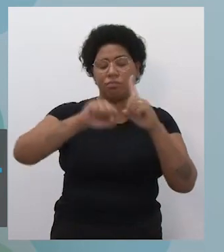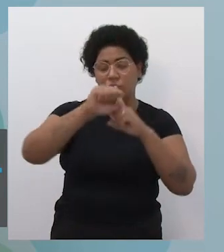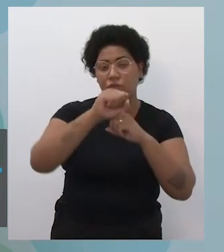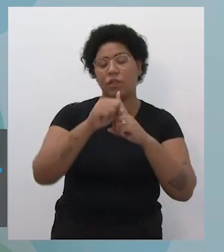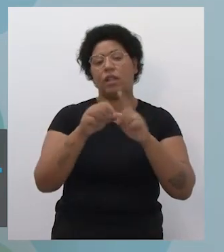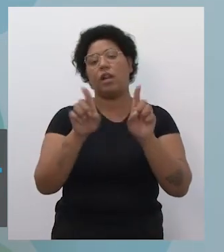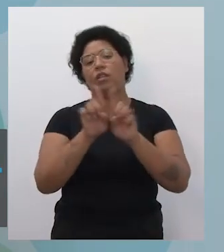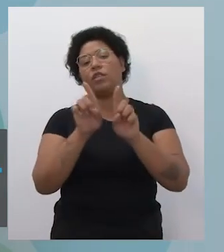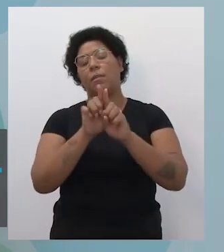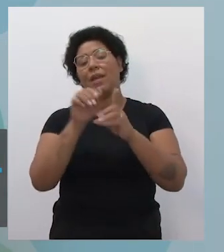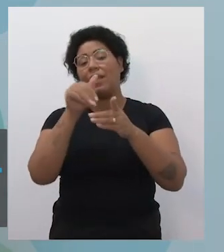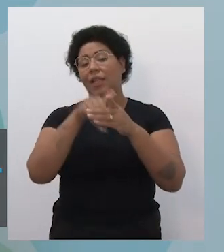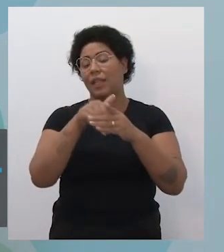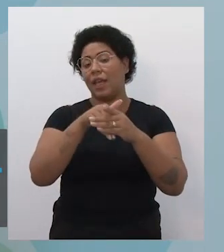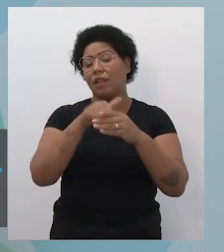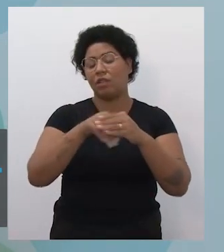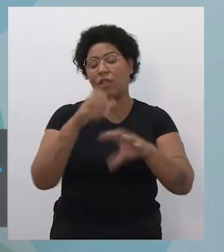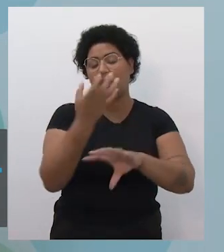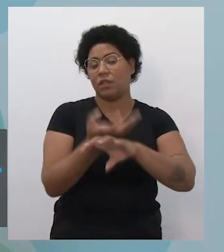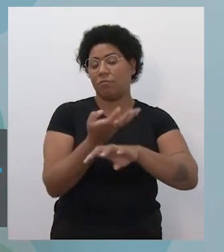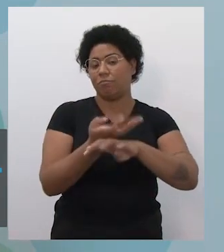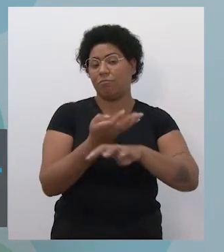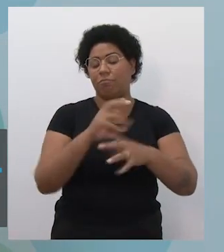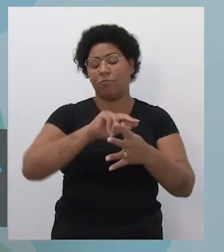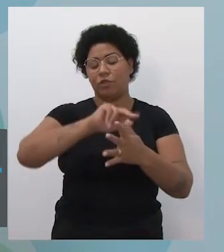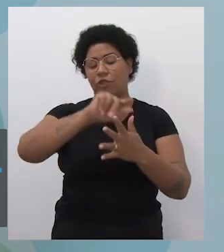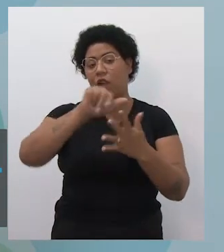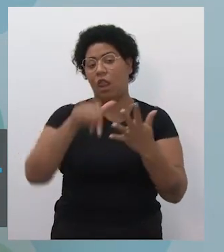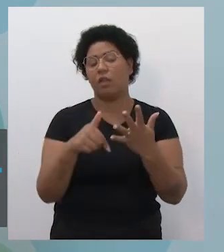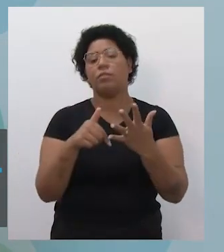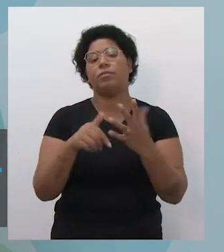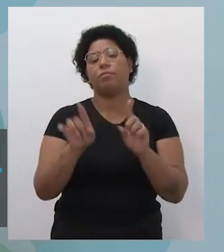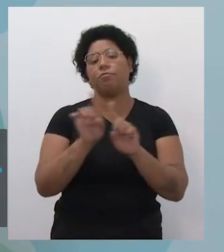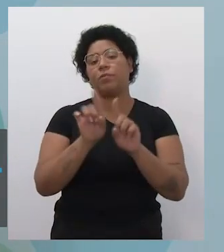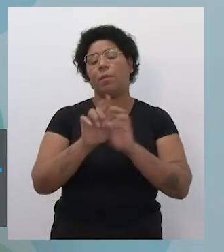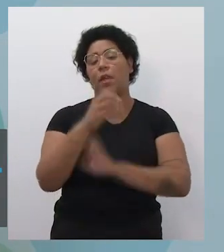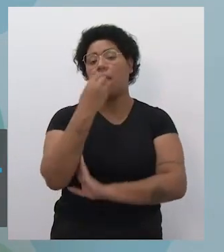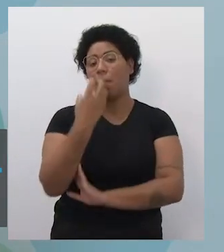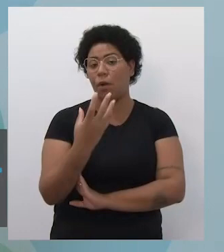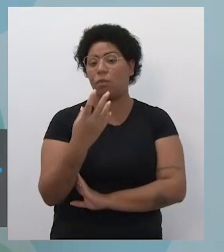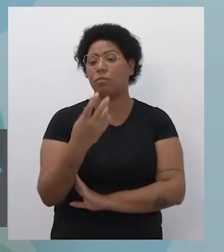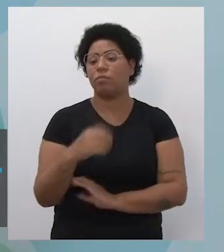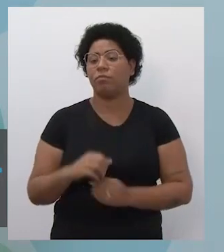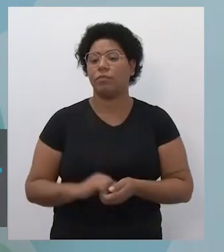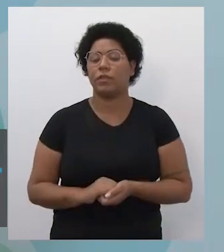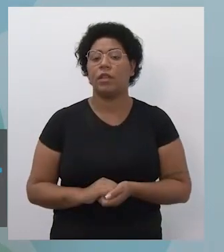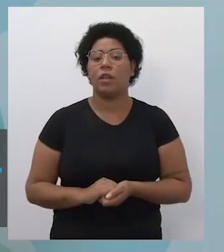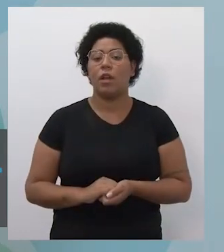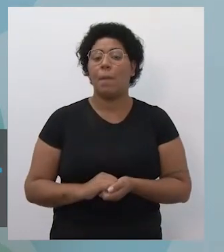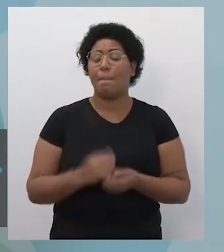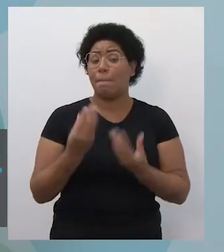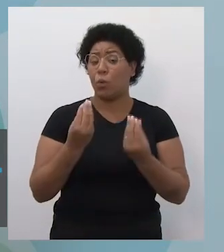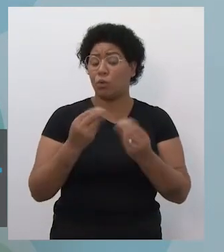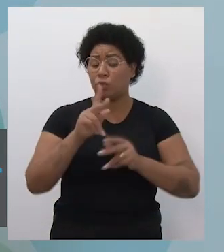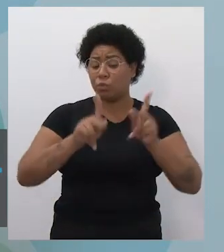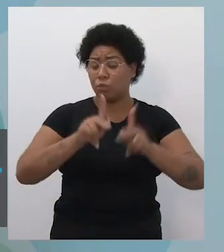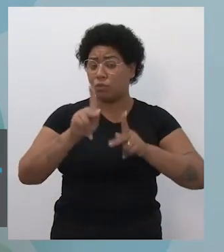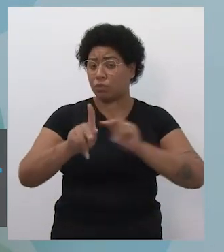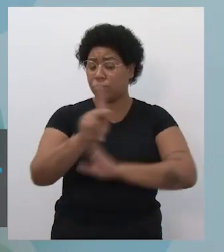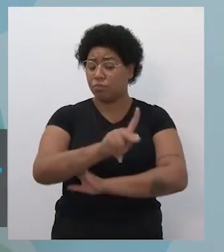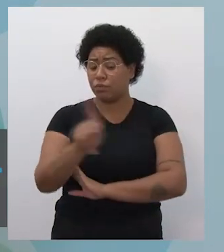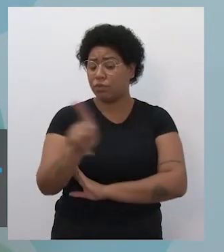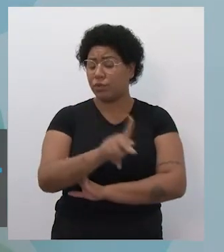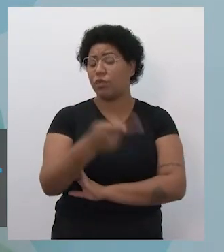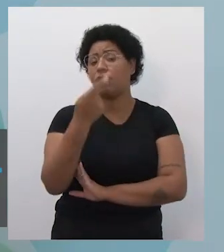cidadania. A professora Carla, Ângela e Kelsey, autoconhecimento. Muitos professores destacando a questão do projeto de vida e do autoconhecimento, né? Sem